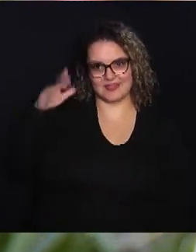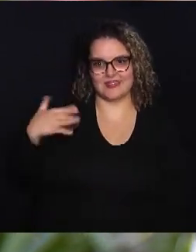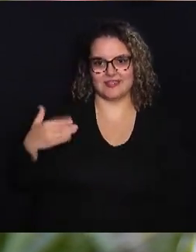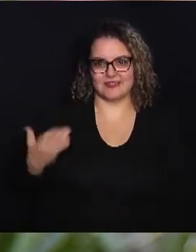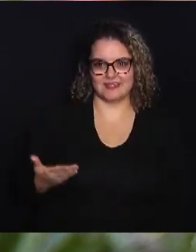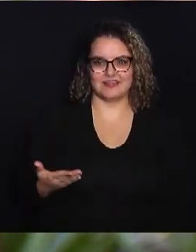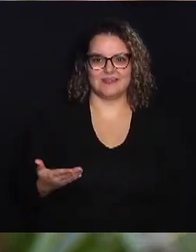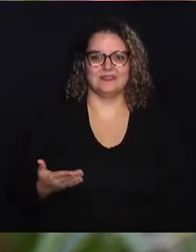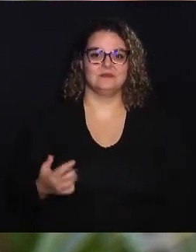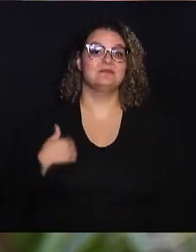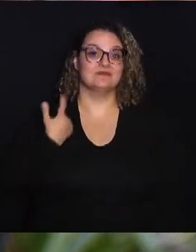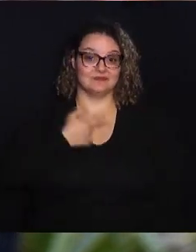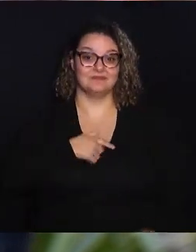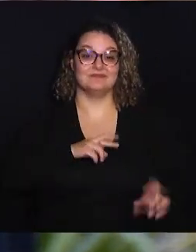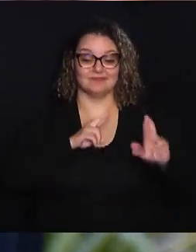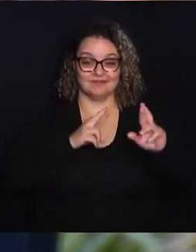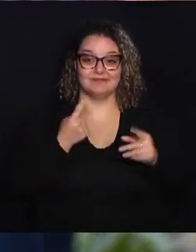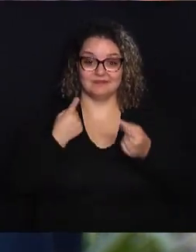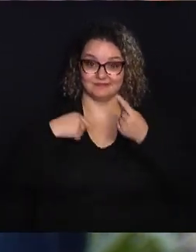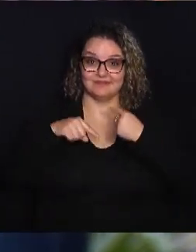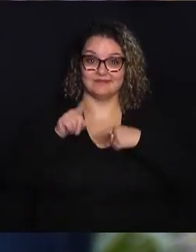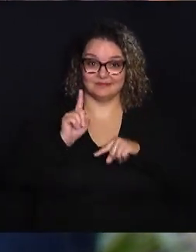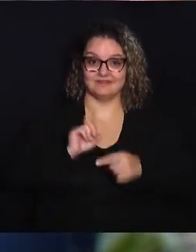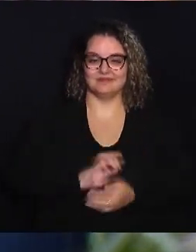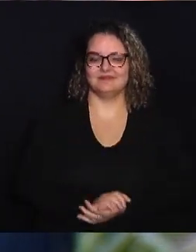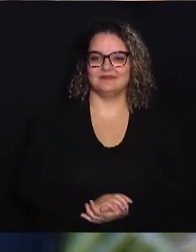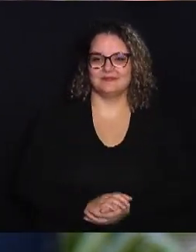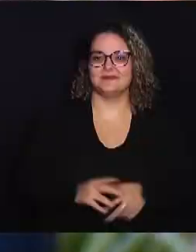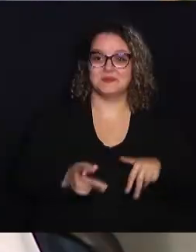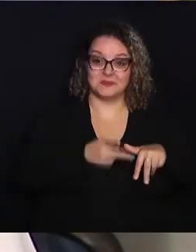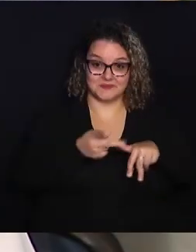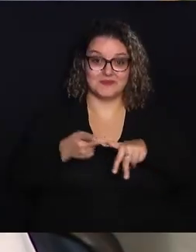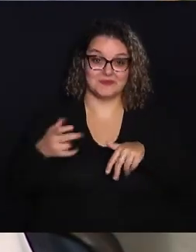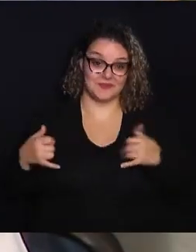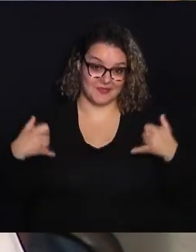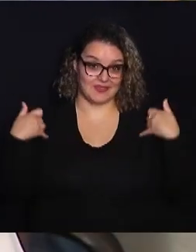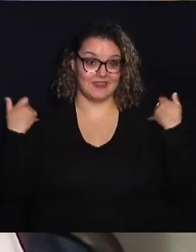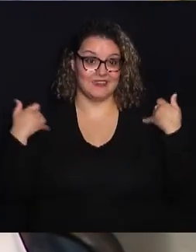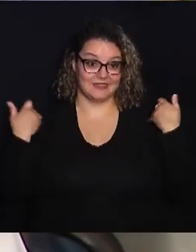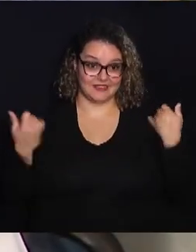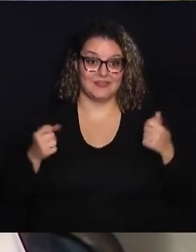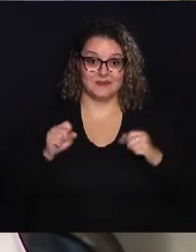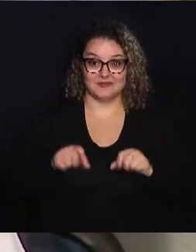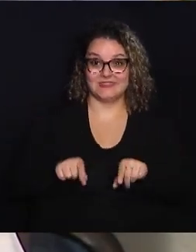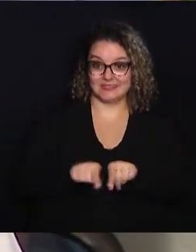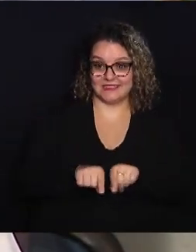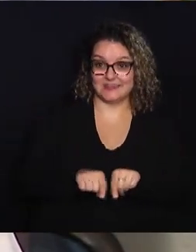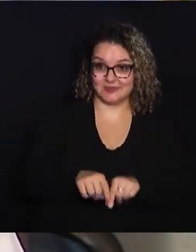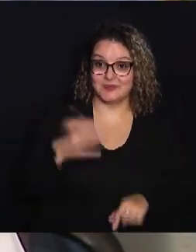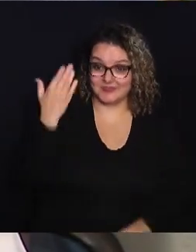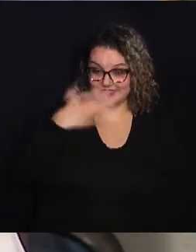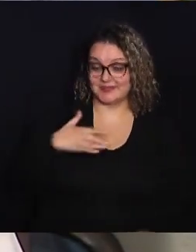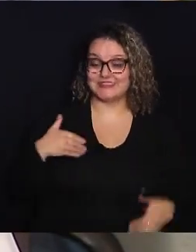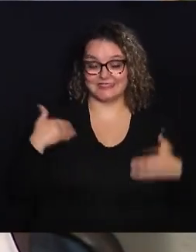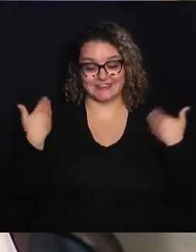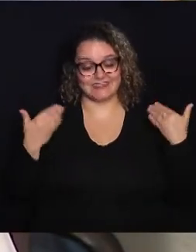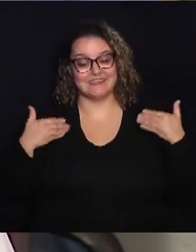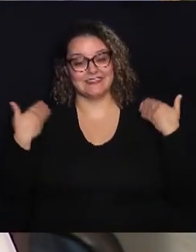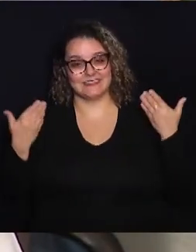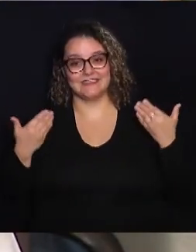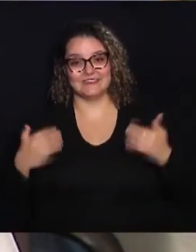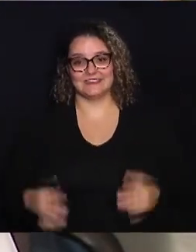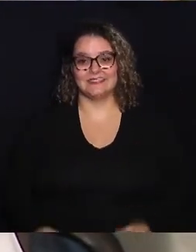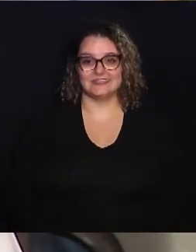E a cada dia as minhas expectativas estão sendo superadas. E no depoimento dos aniversariantes, eles puderam também